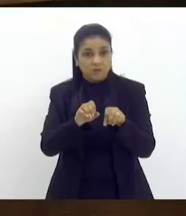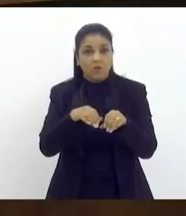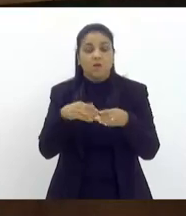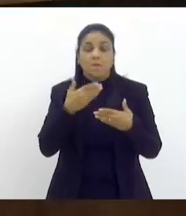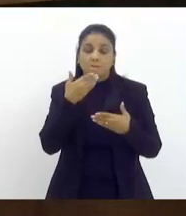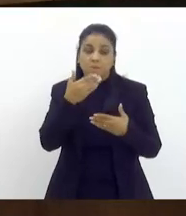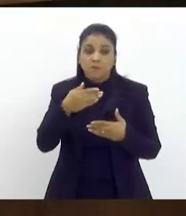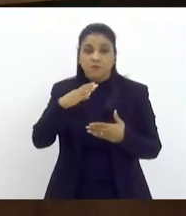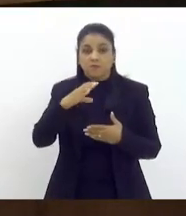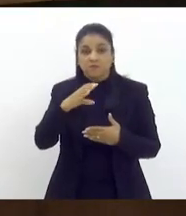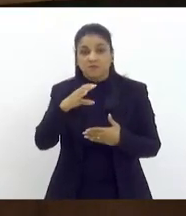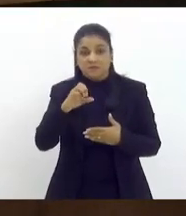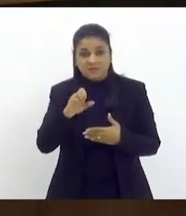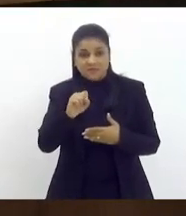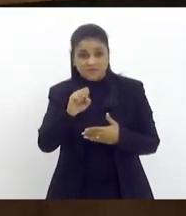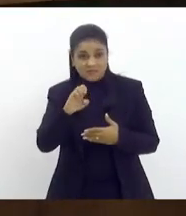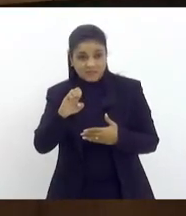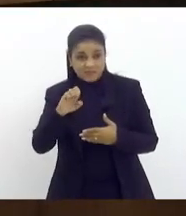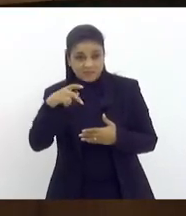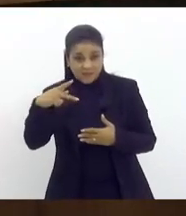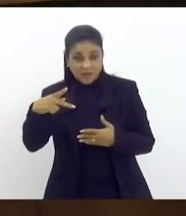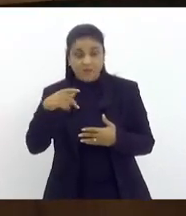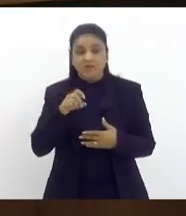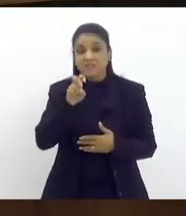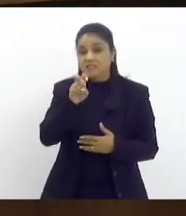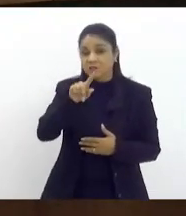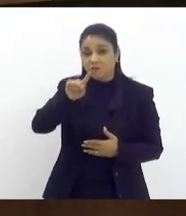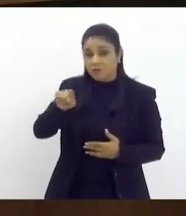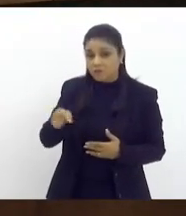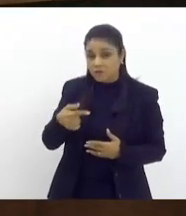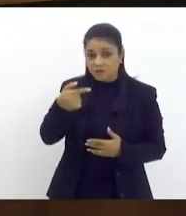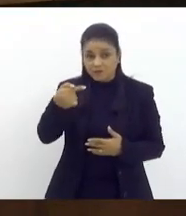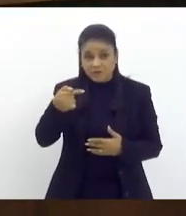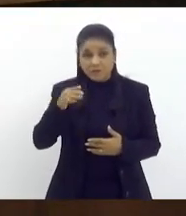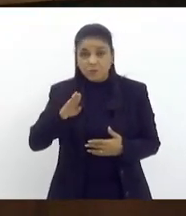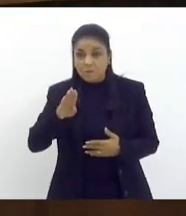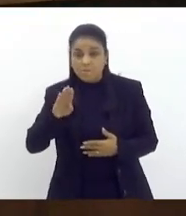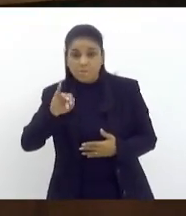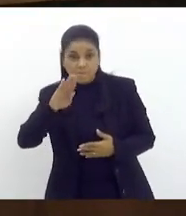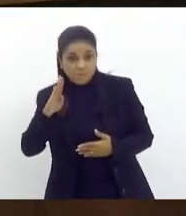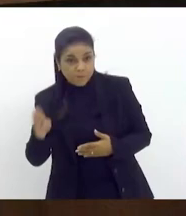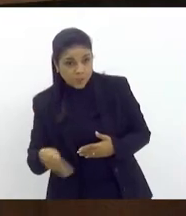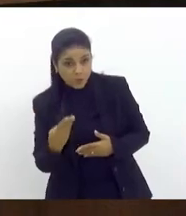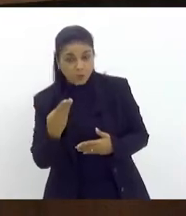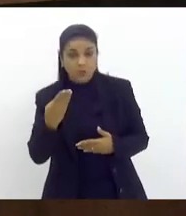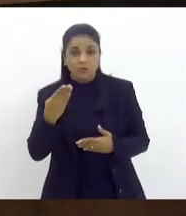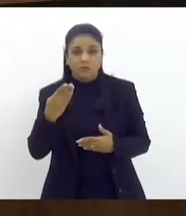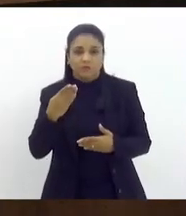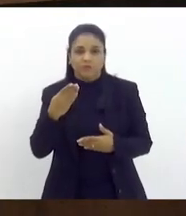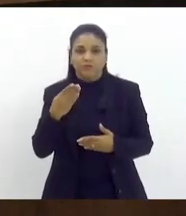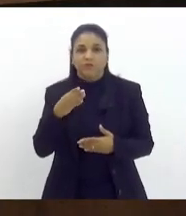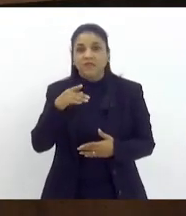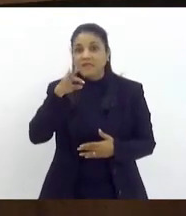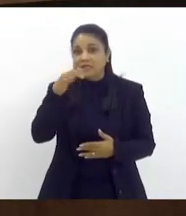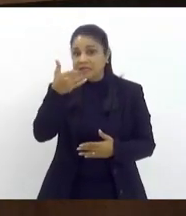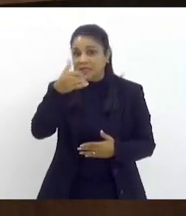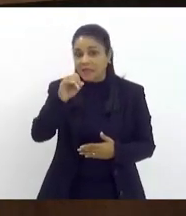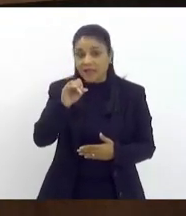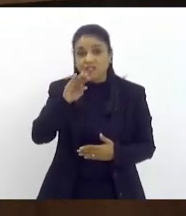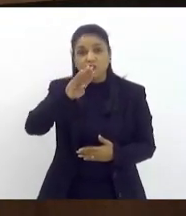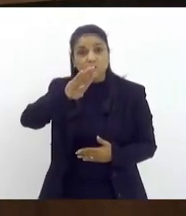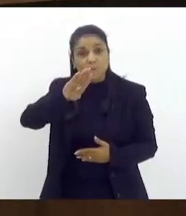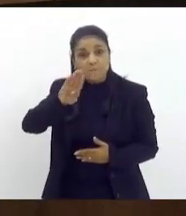maneira intransigente seriam cinco,7 bilhões de impacto e também 10 bi